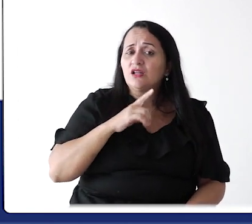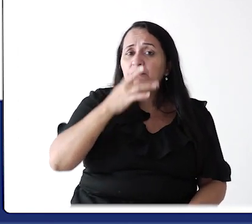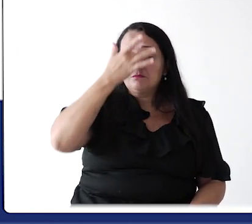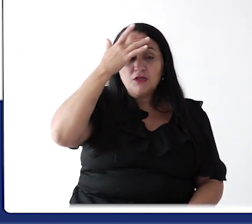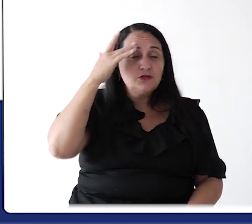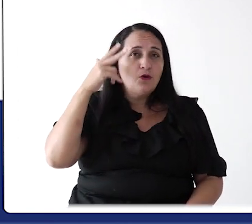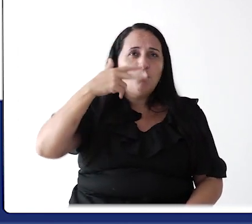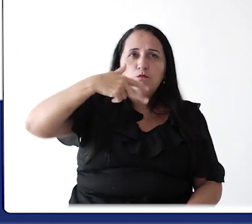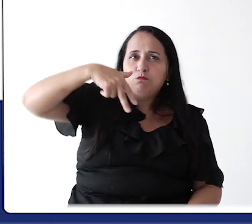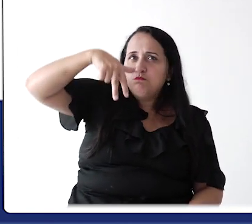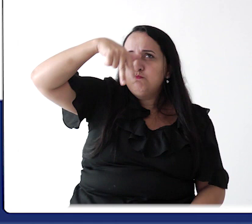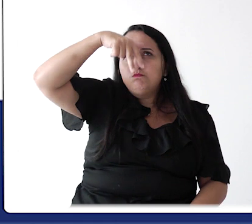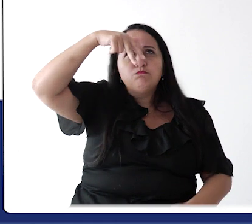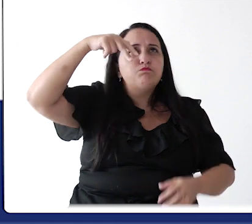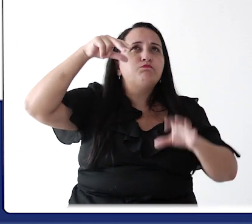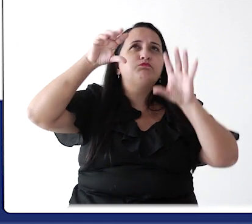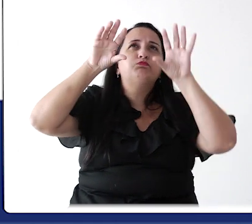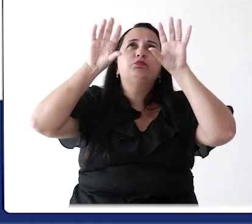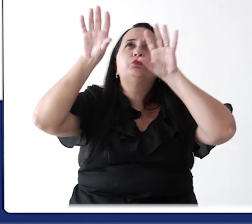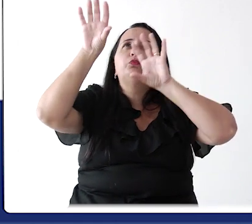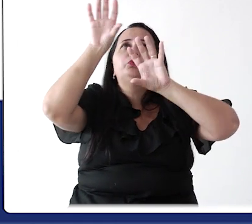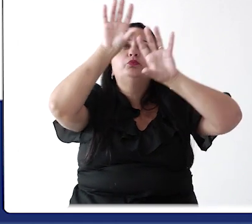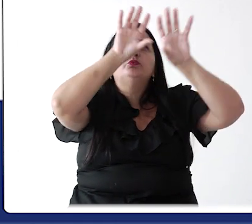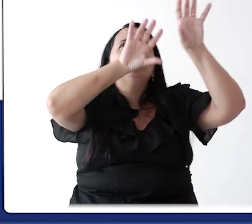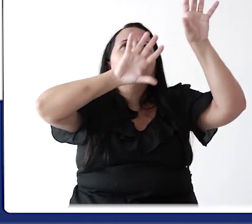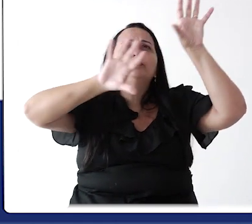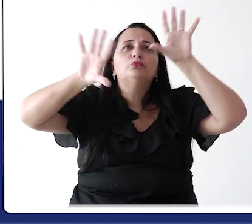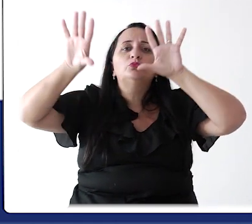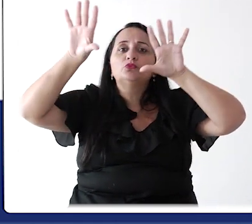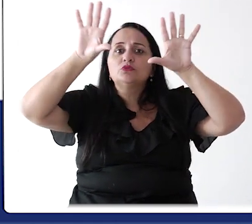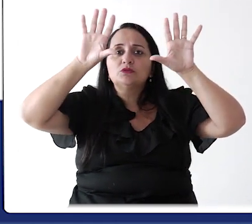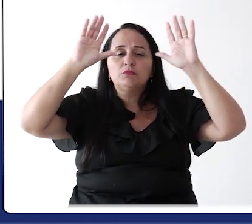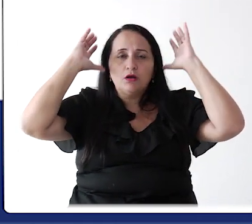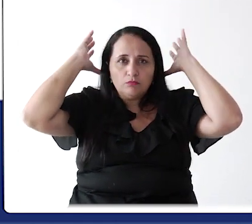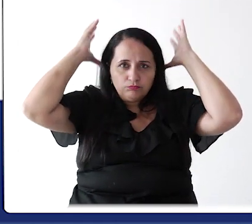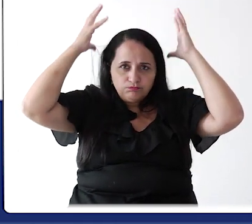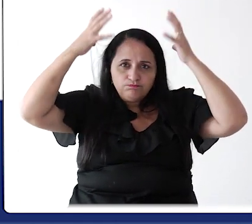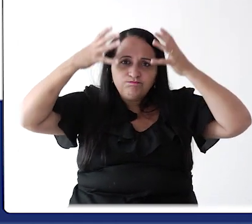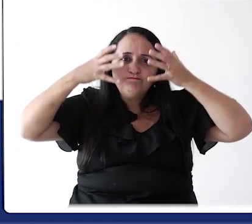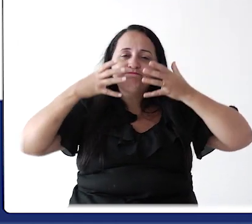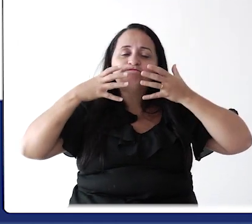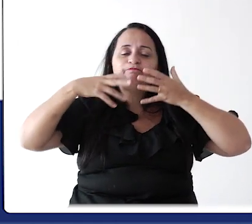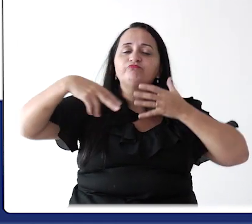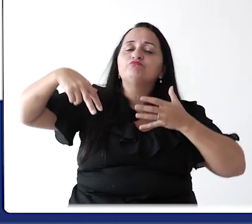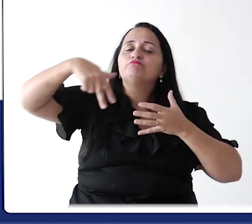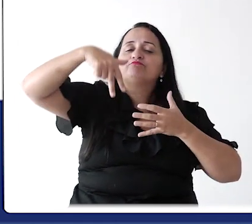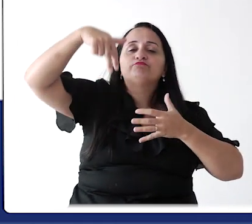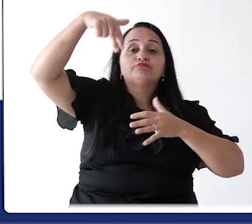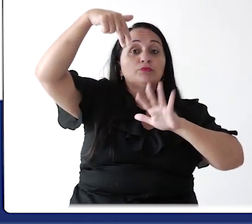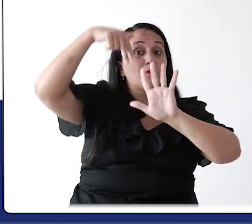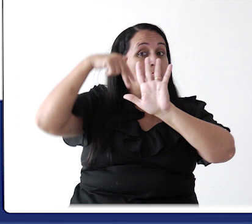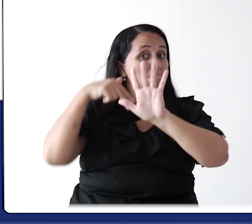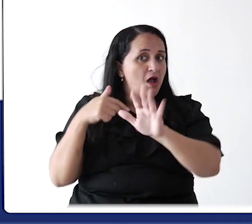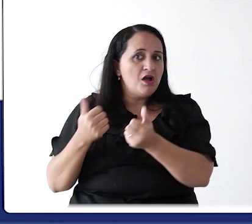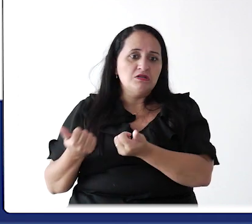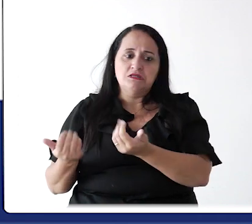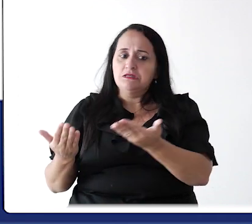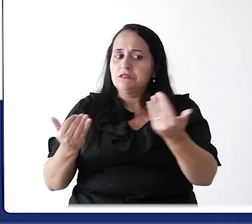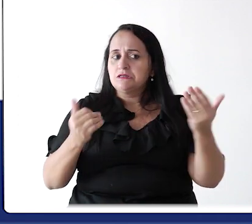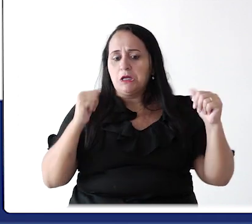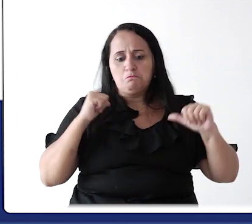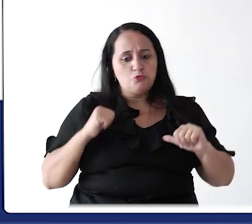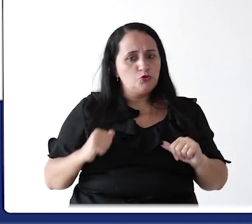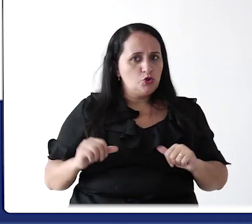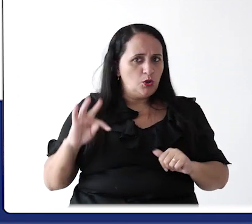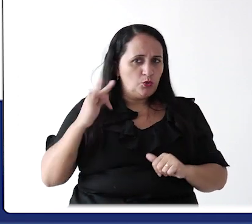por astronautas para se locomoverem no espaço. Por enquanto, elas não estão disponíveis para todo mundo porque